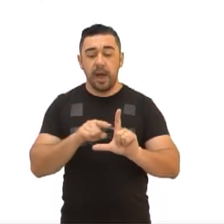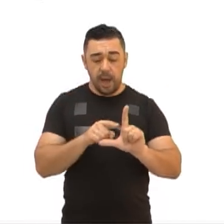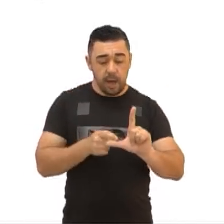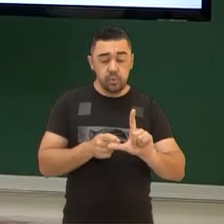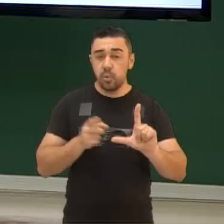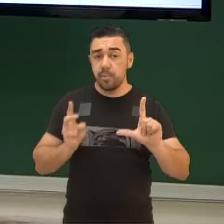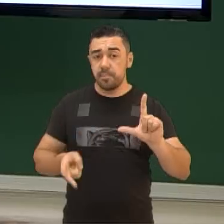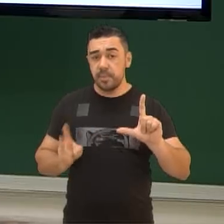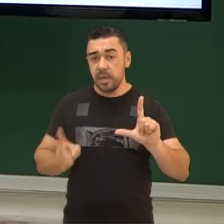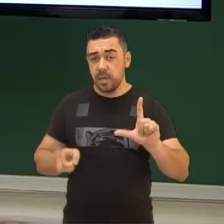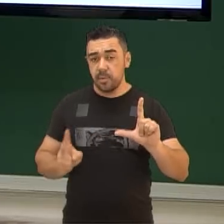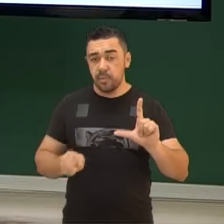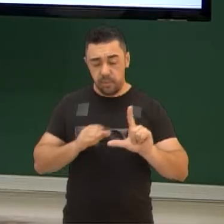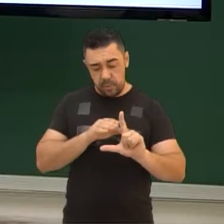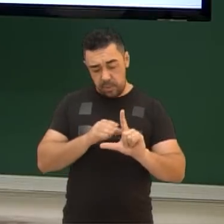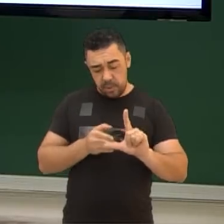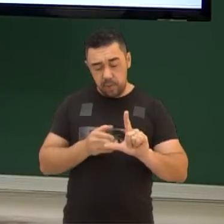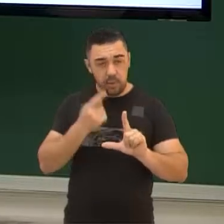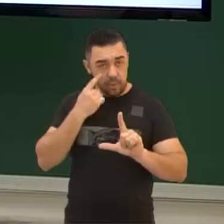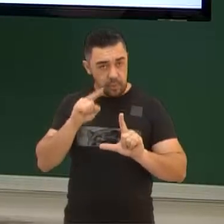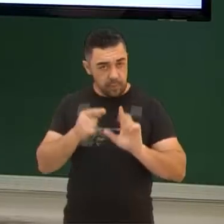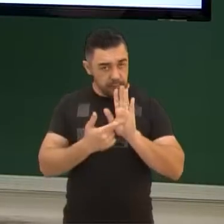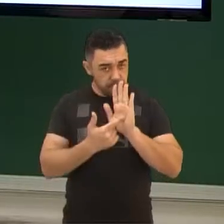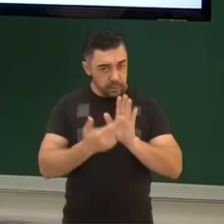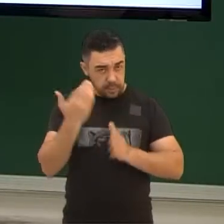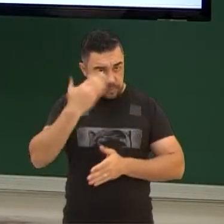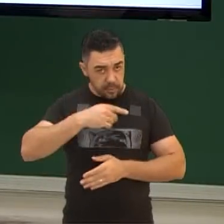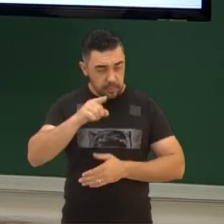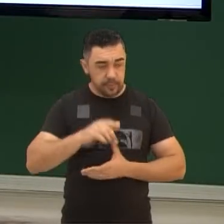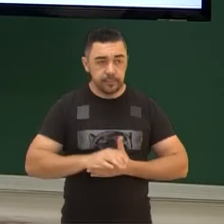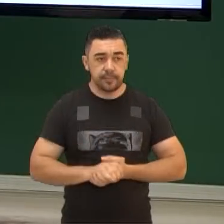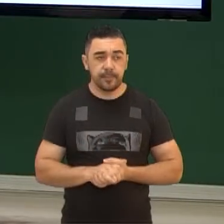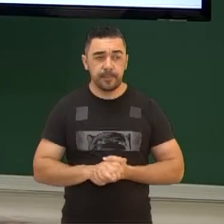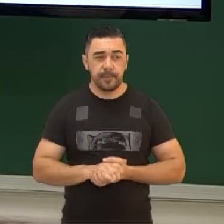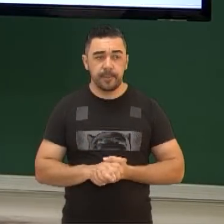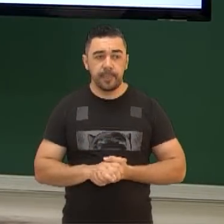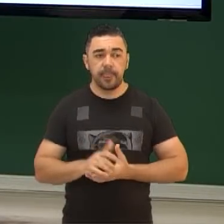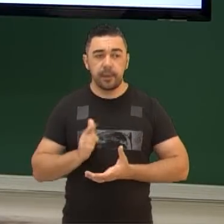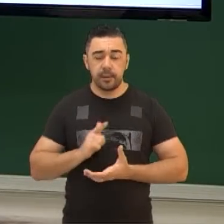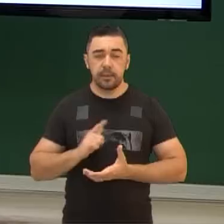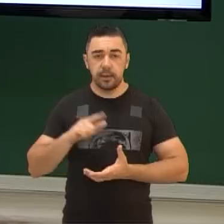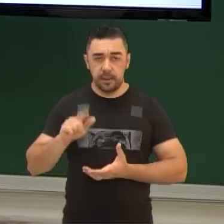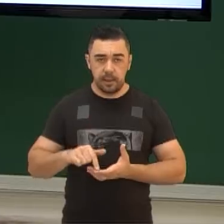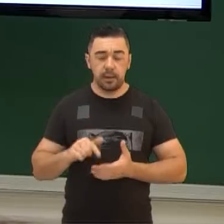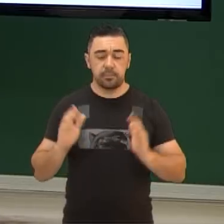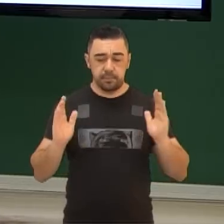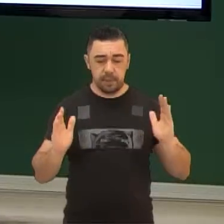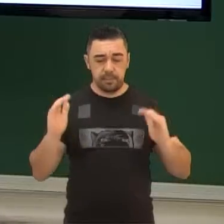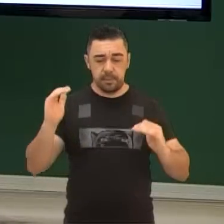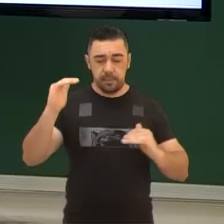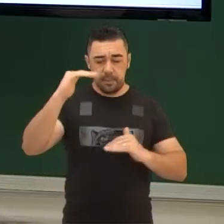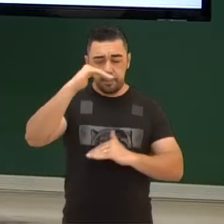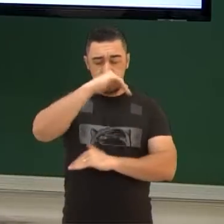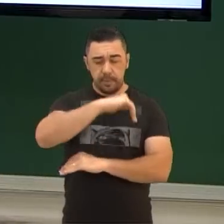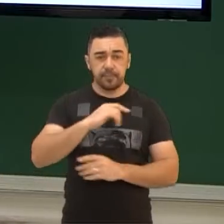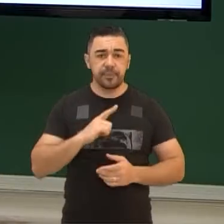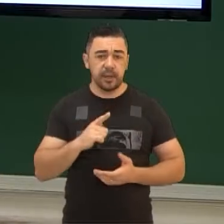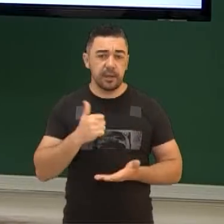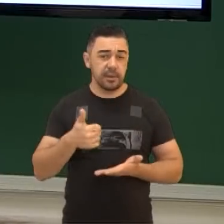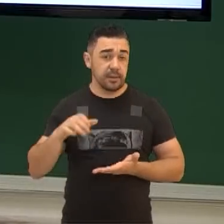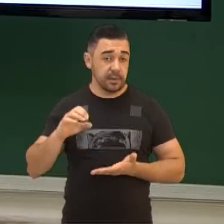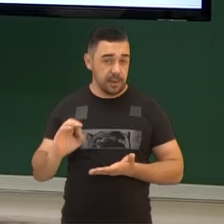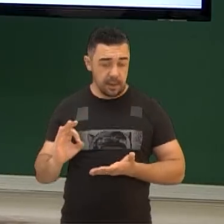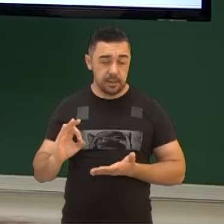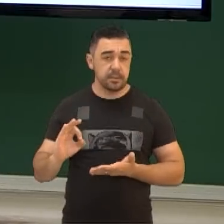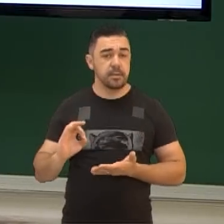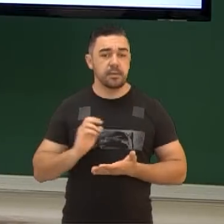inclinação. Como assim, professora? Já vou mostrar isso para vocês. O decágono, ó, é um polígono regular tendo como os lados e os